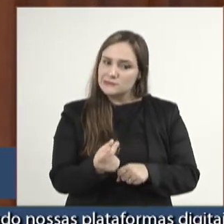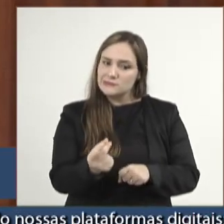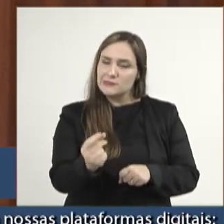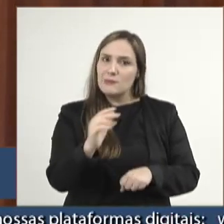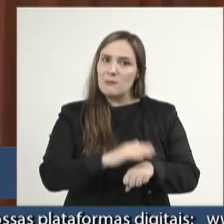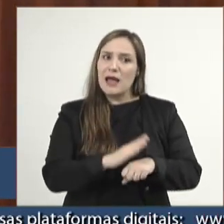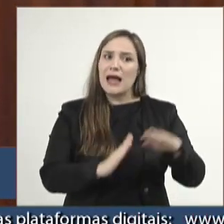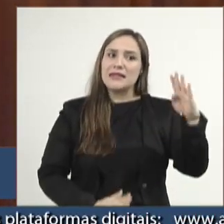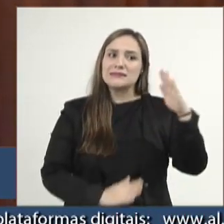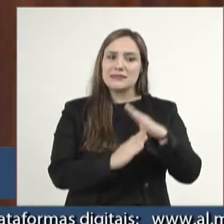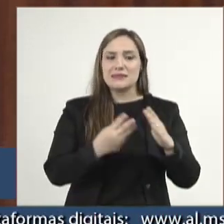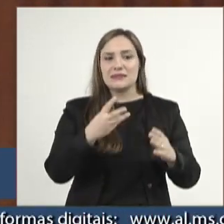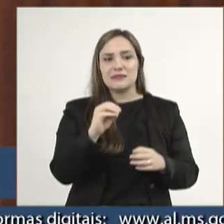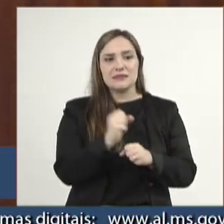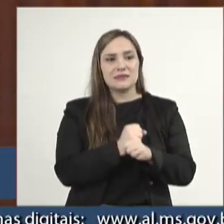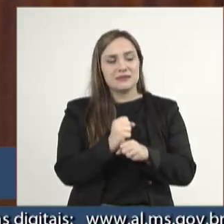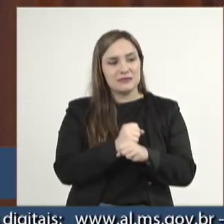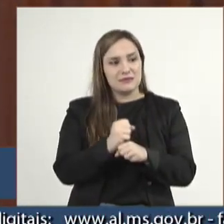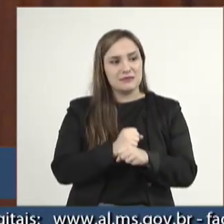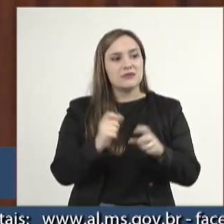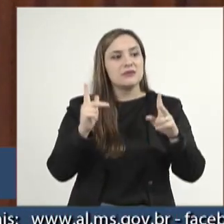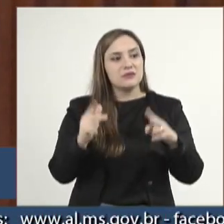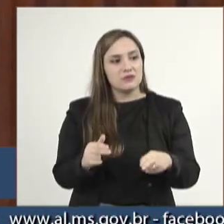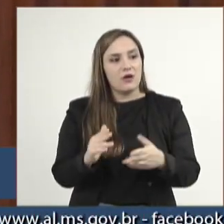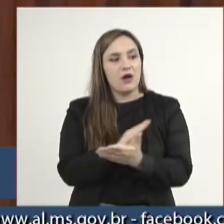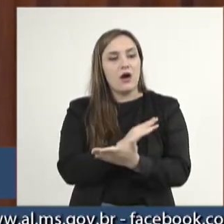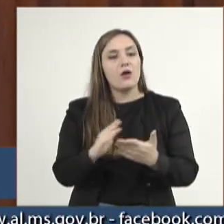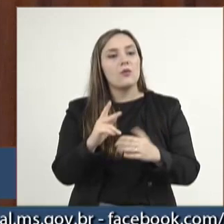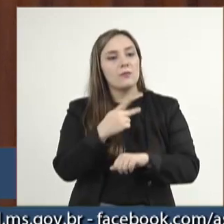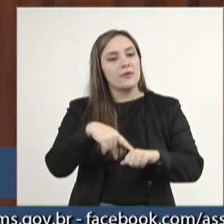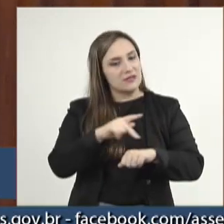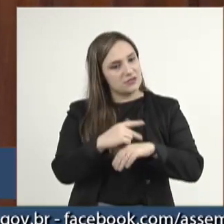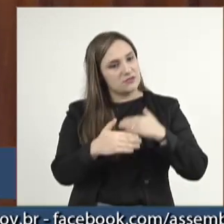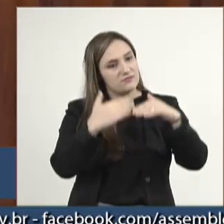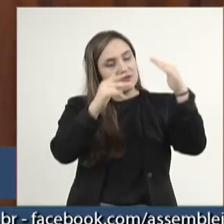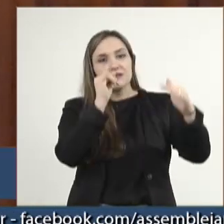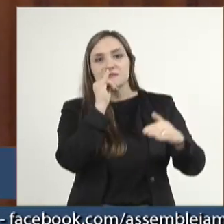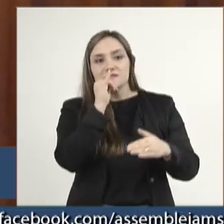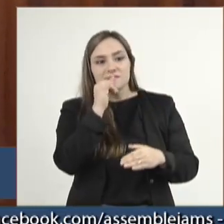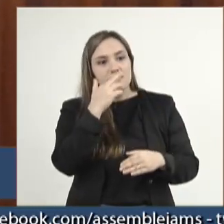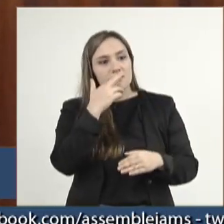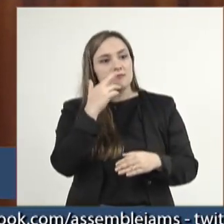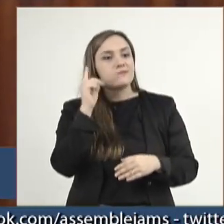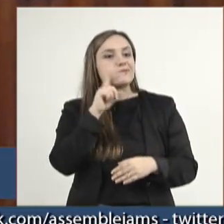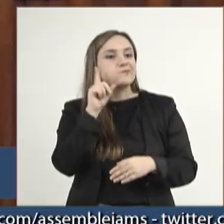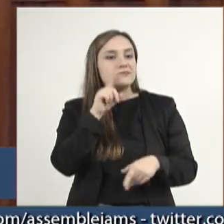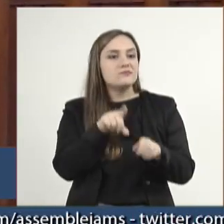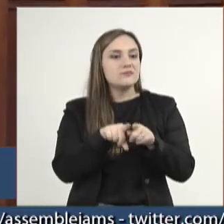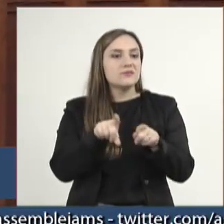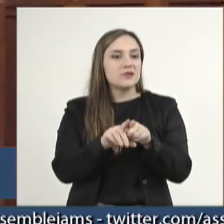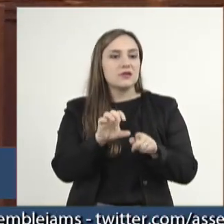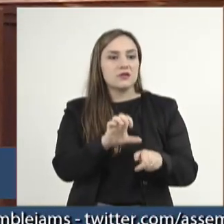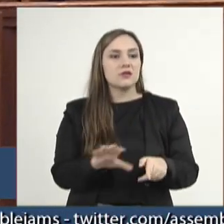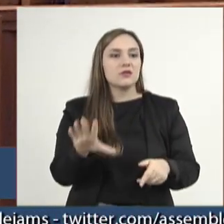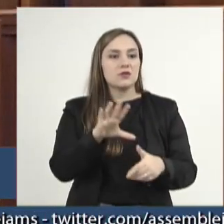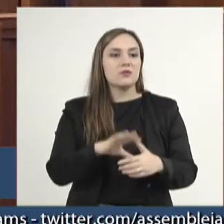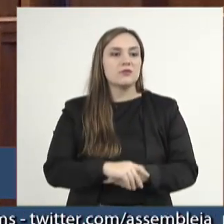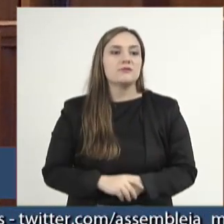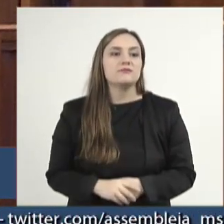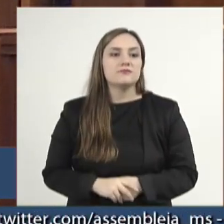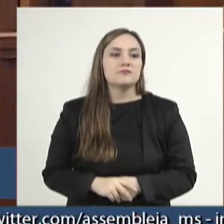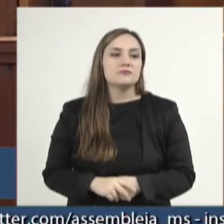30 anos, tal como vigora nos países desenvolvidos, como Estados Unidos e como Europa. Mais